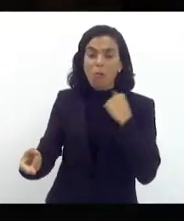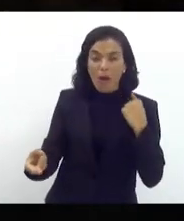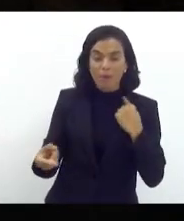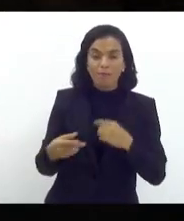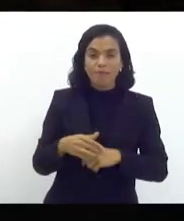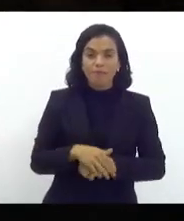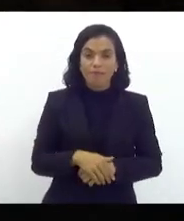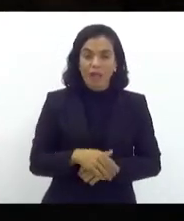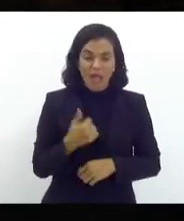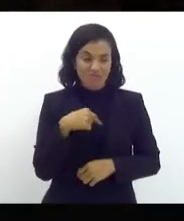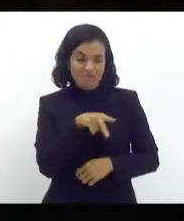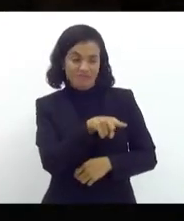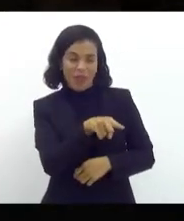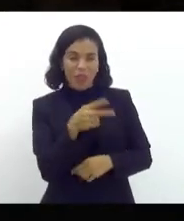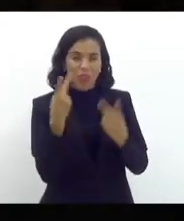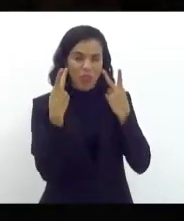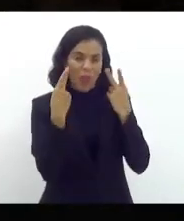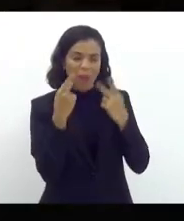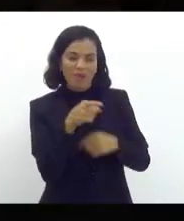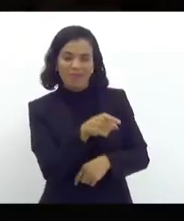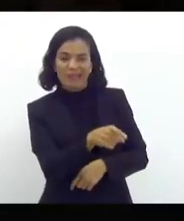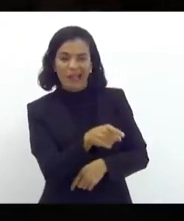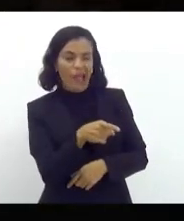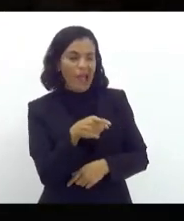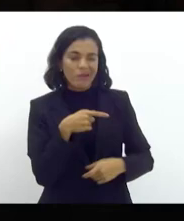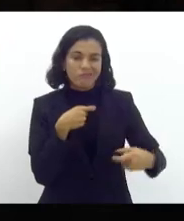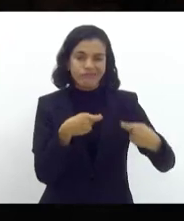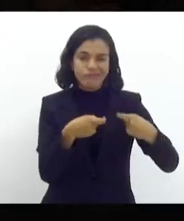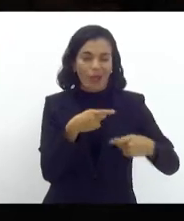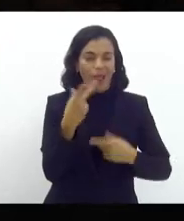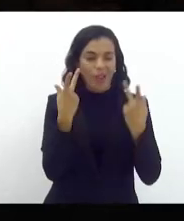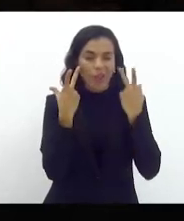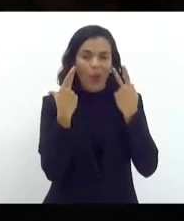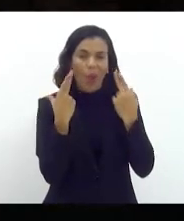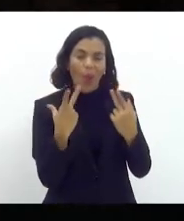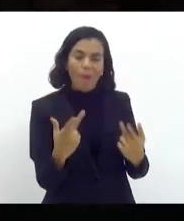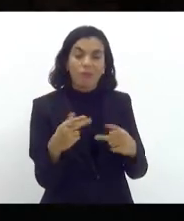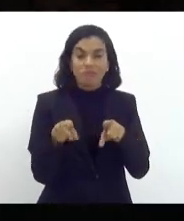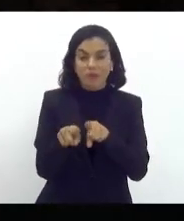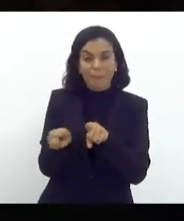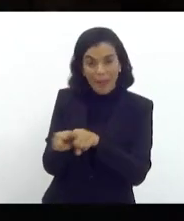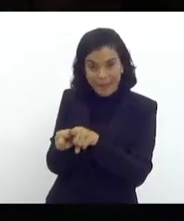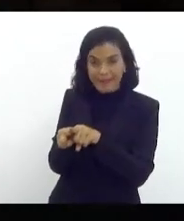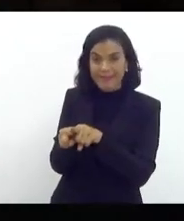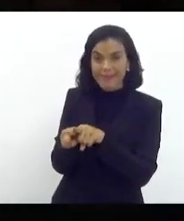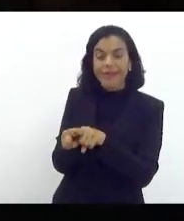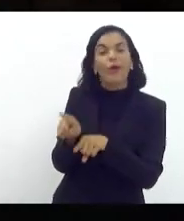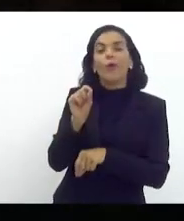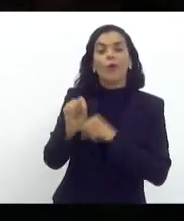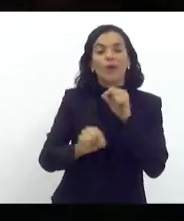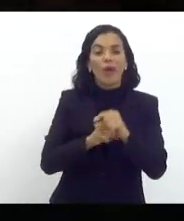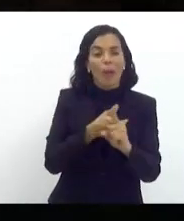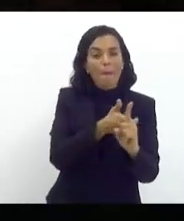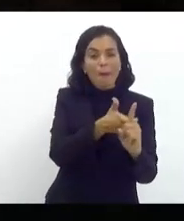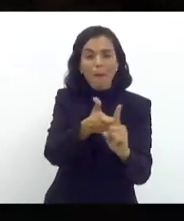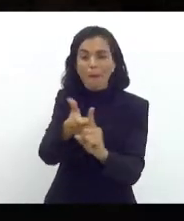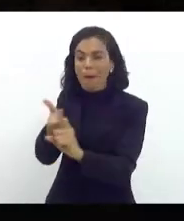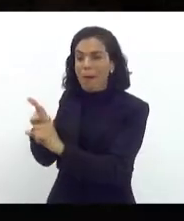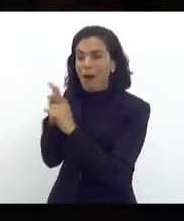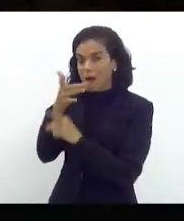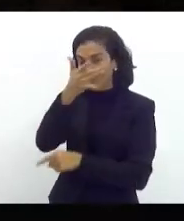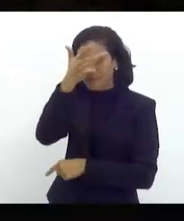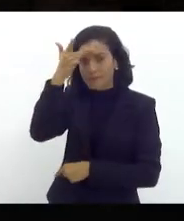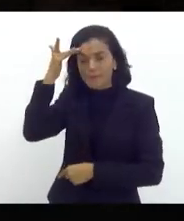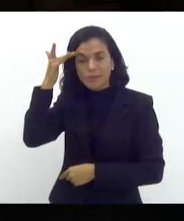naturalizamos essa lógica de enfrentamento nós naturalizamos também o assassinato de pessoas